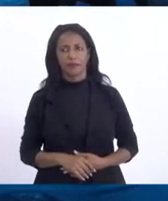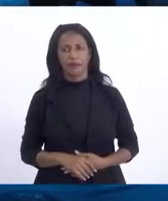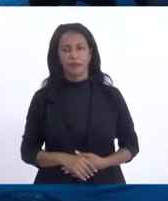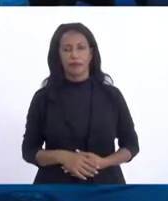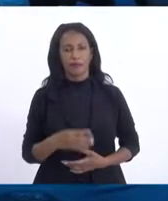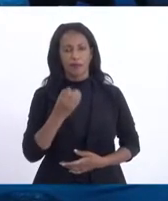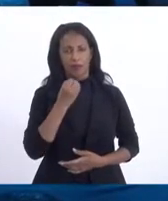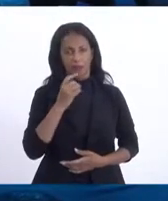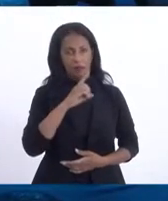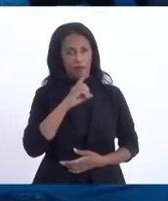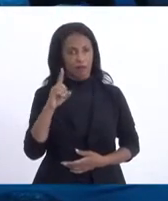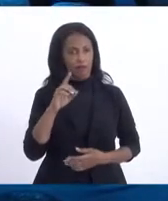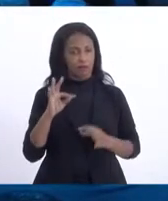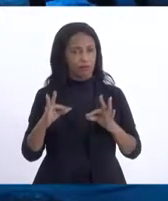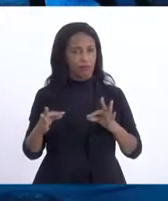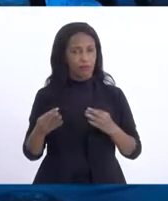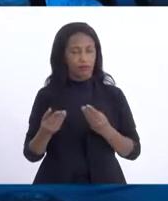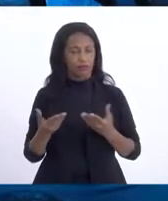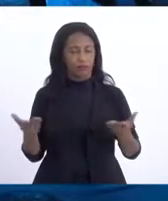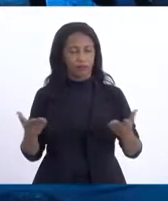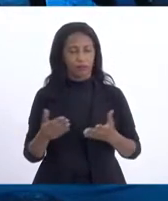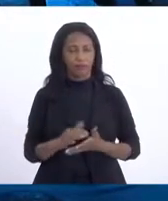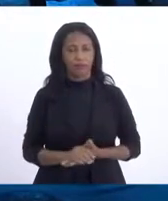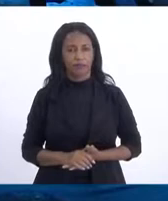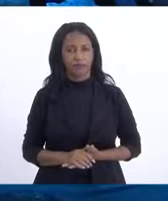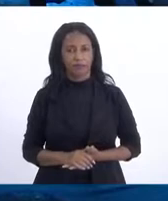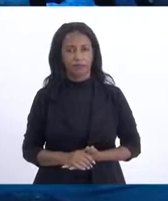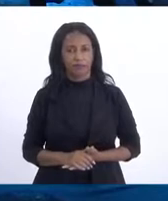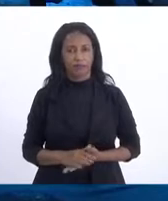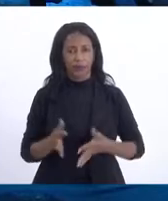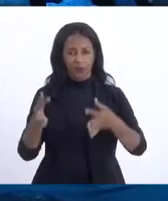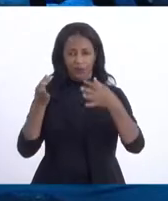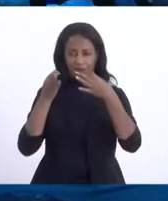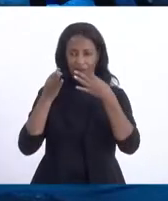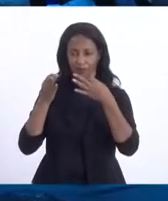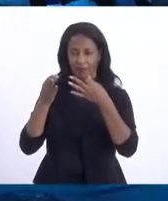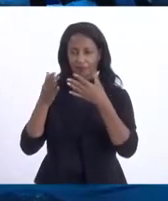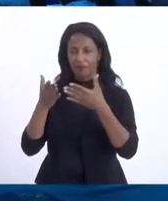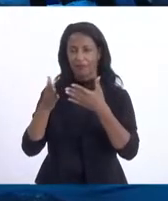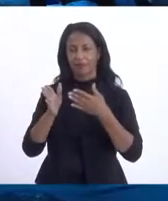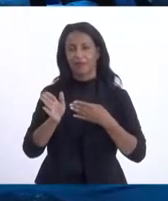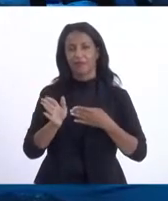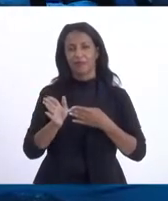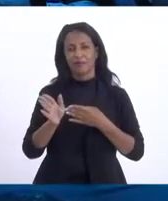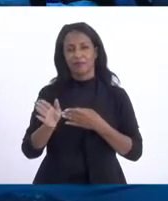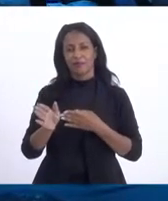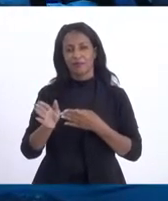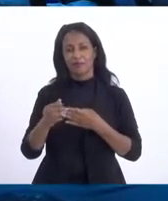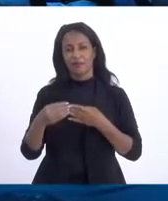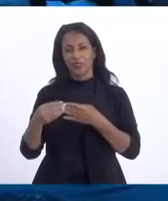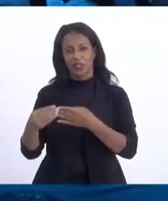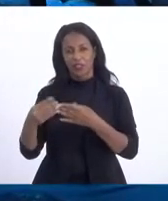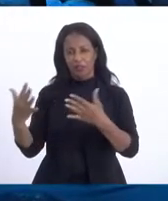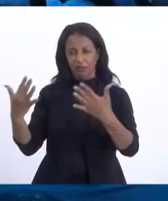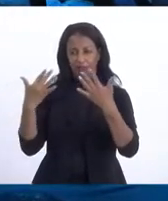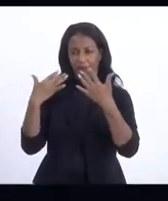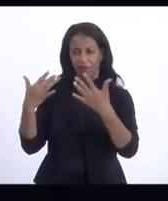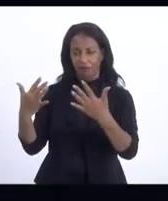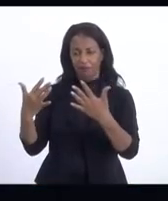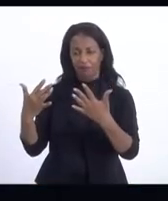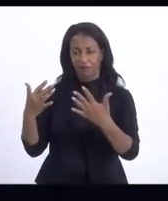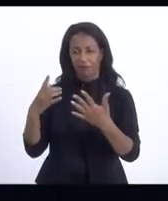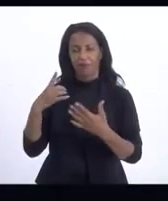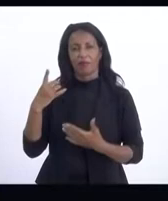Bom dia a todos. Com cordial atenção, eu dirijo a palavra ao presidente da Assembleia,